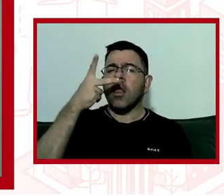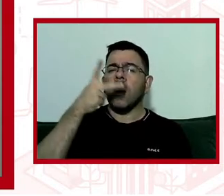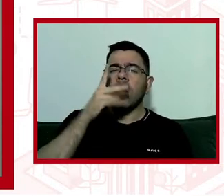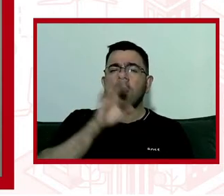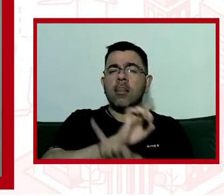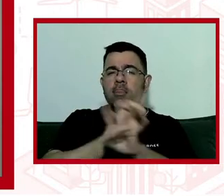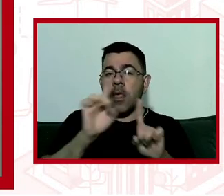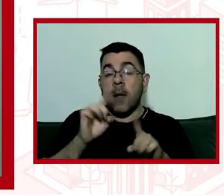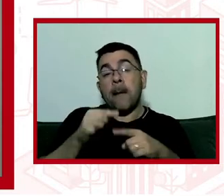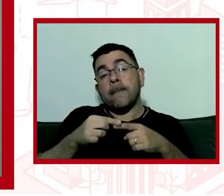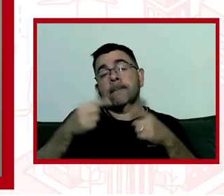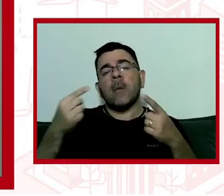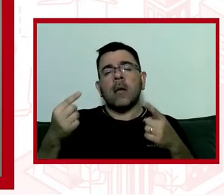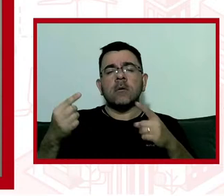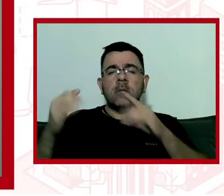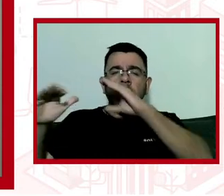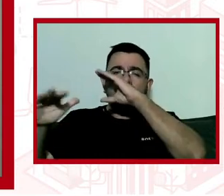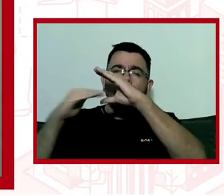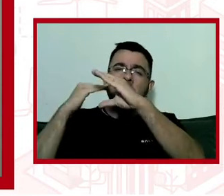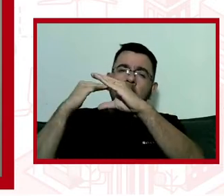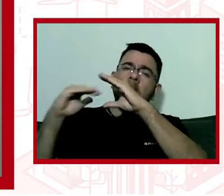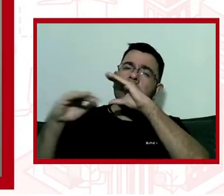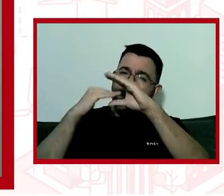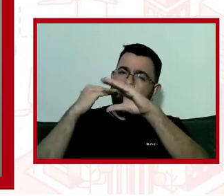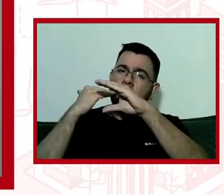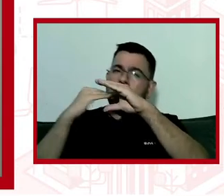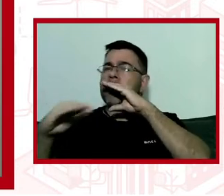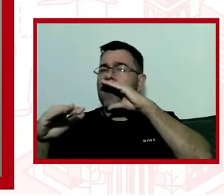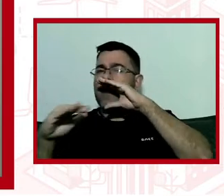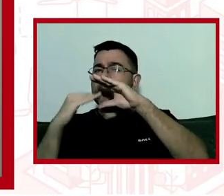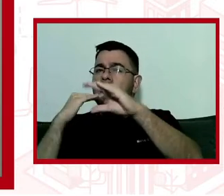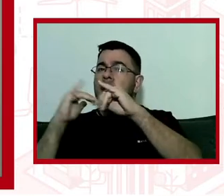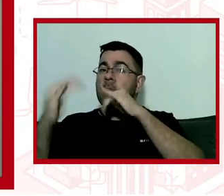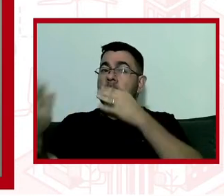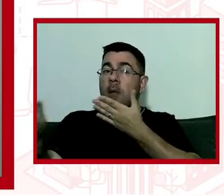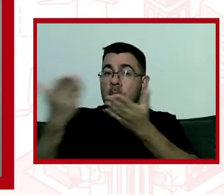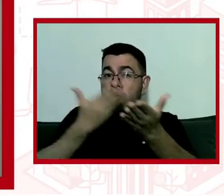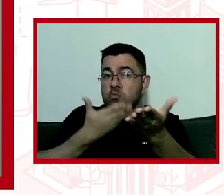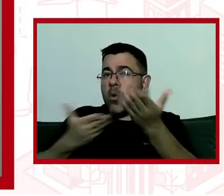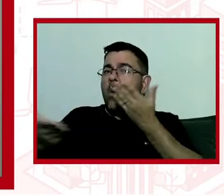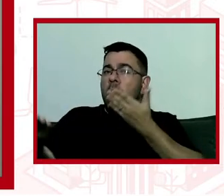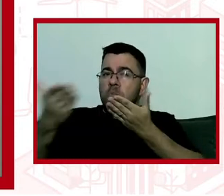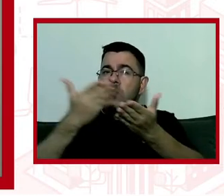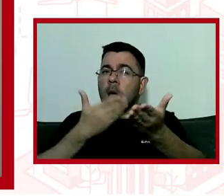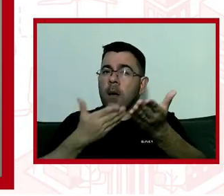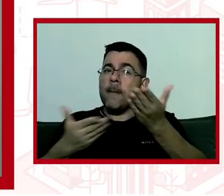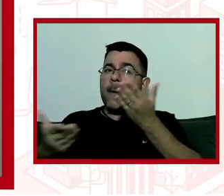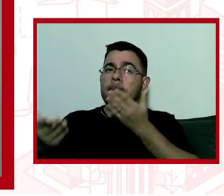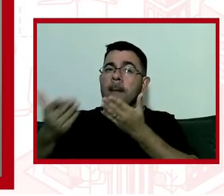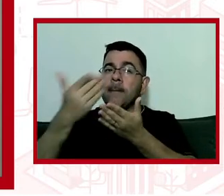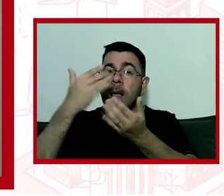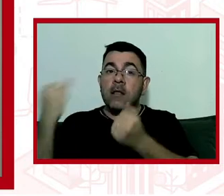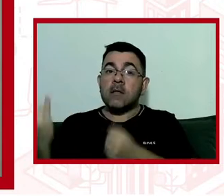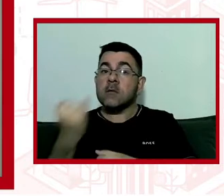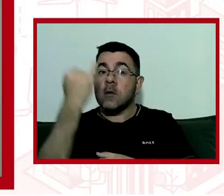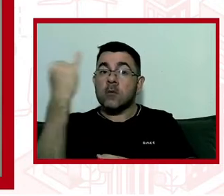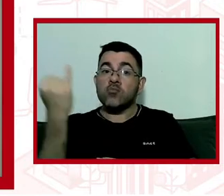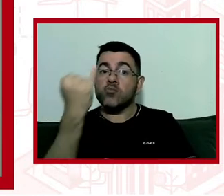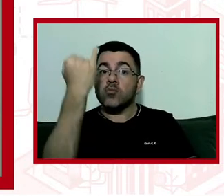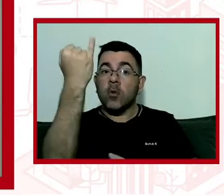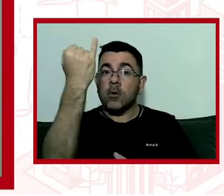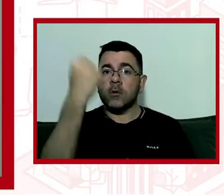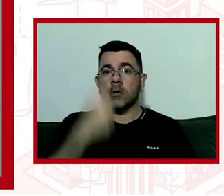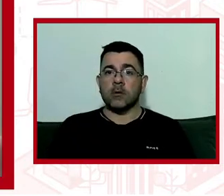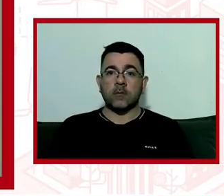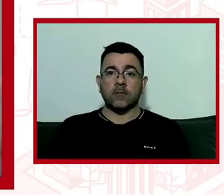poder receber feedback receber as informações de volta Então tudo isso eu sinceramente não sei como é que isso é